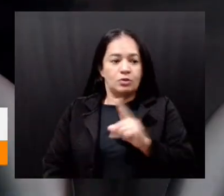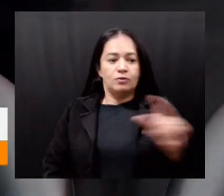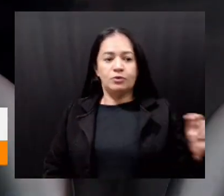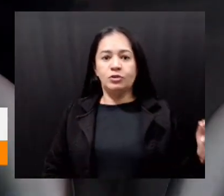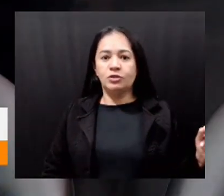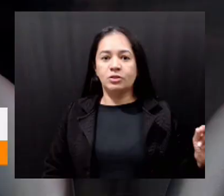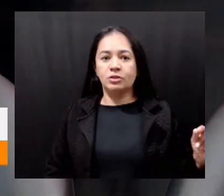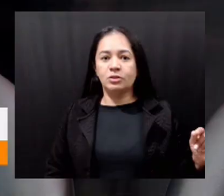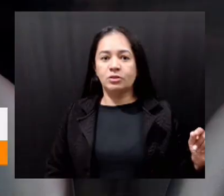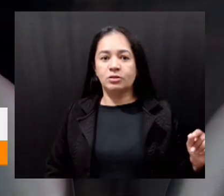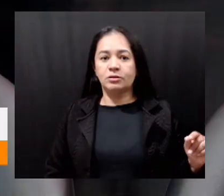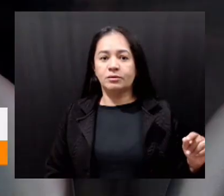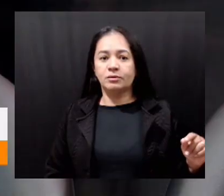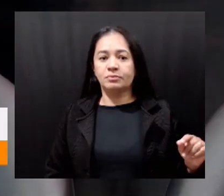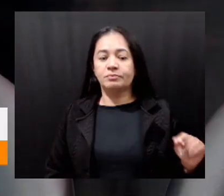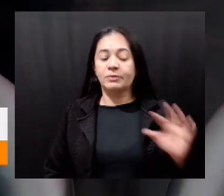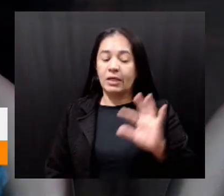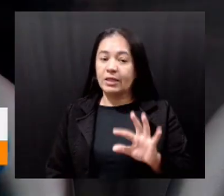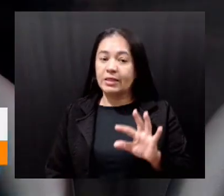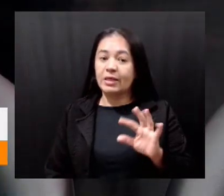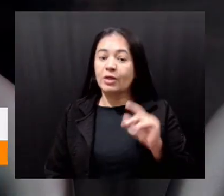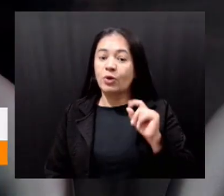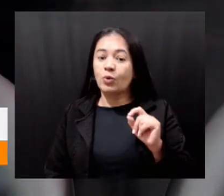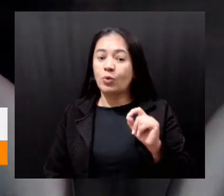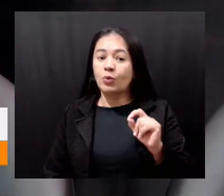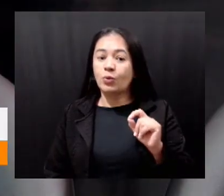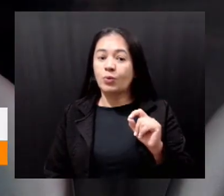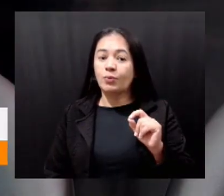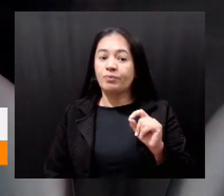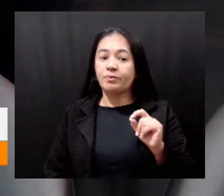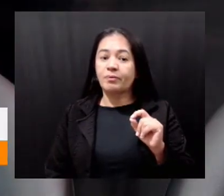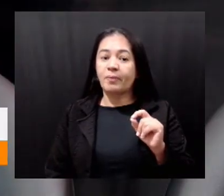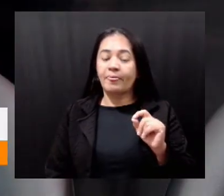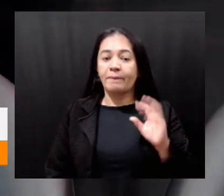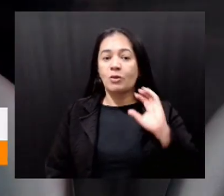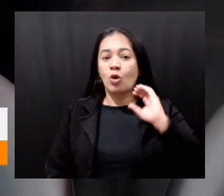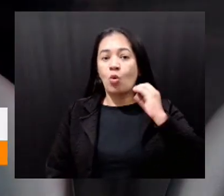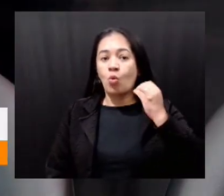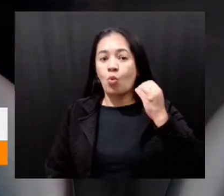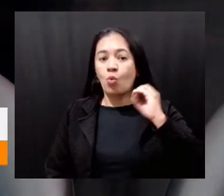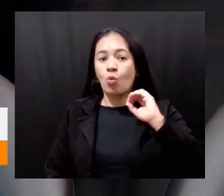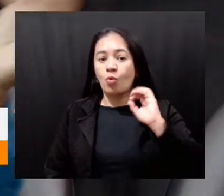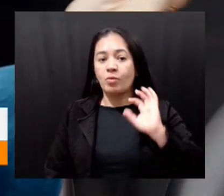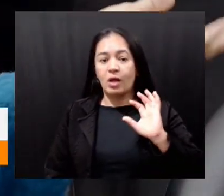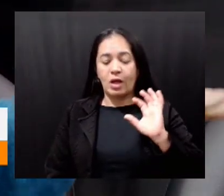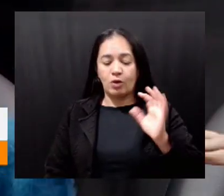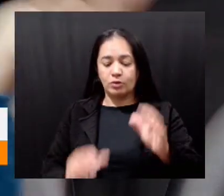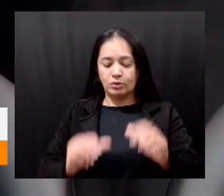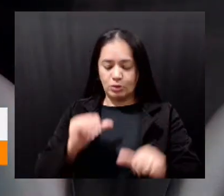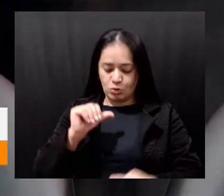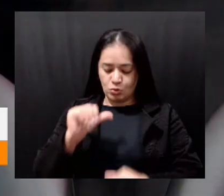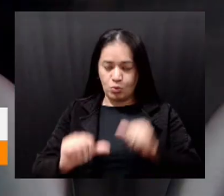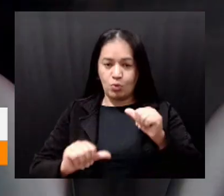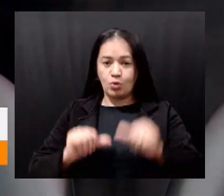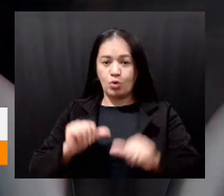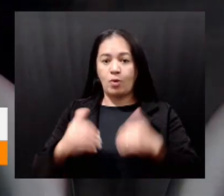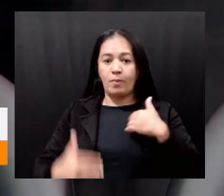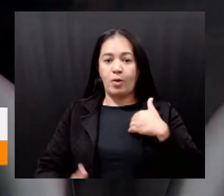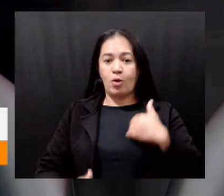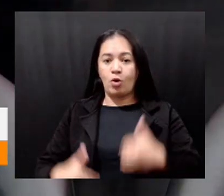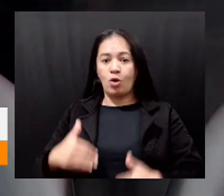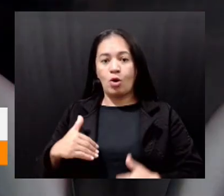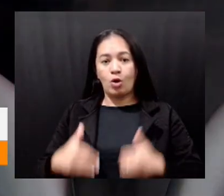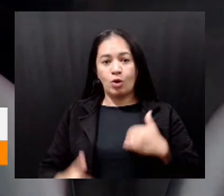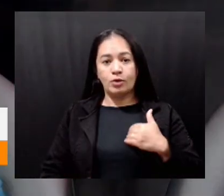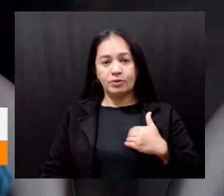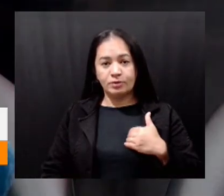E aí tem toda uma esse hormônio gera toda uma alteração fisiológica, a Mariana pode até me ajudar melhor